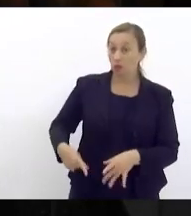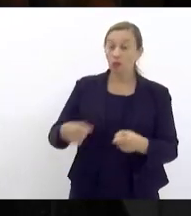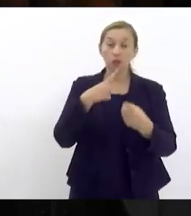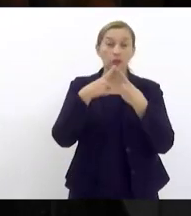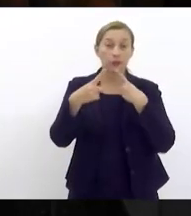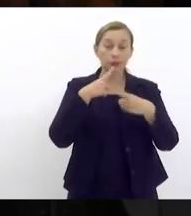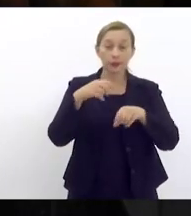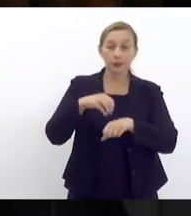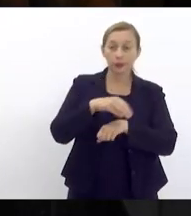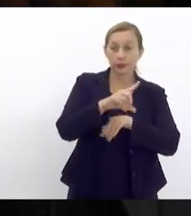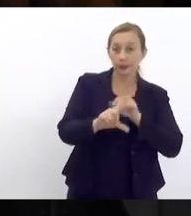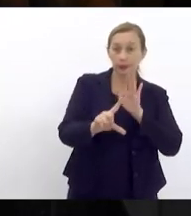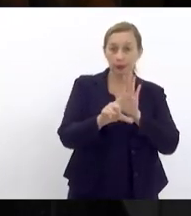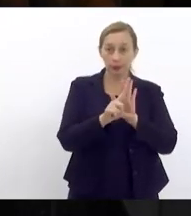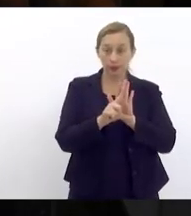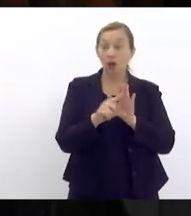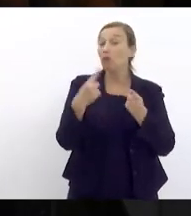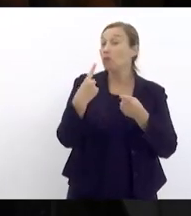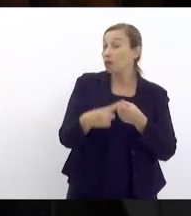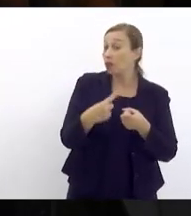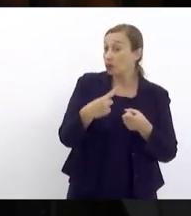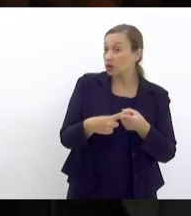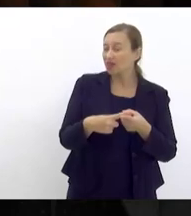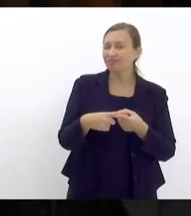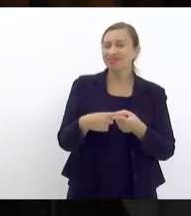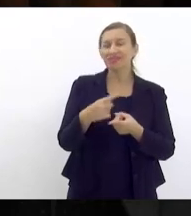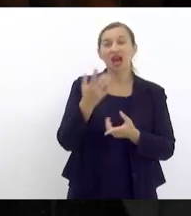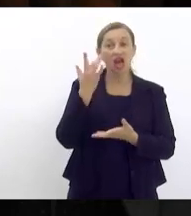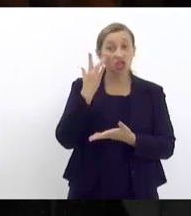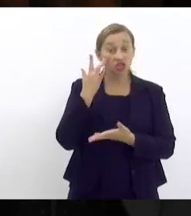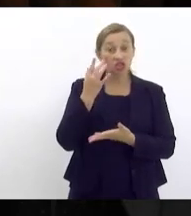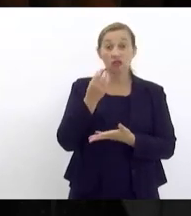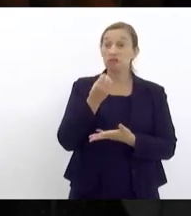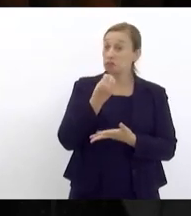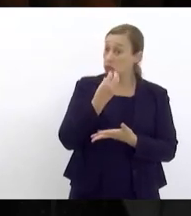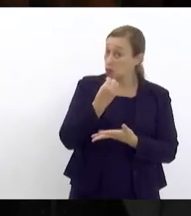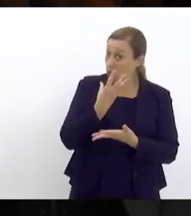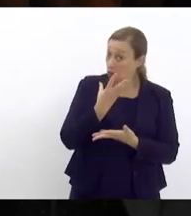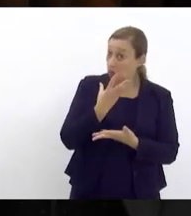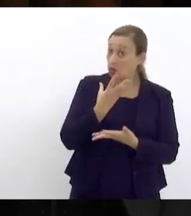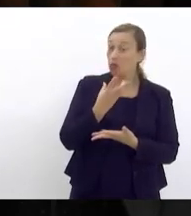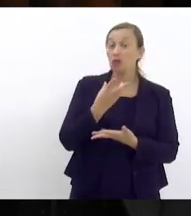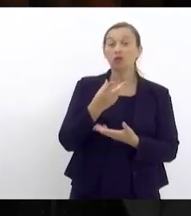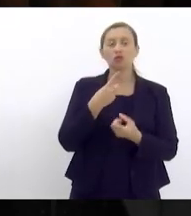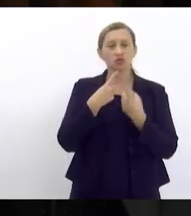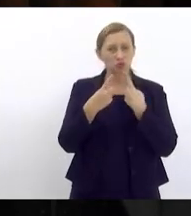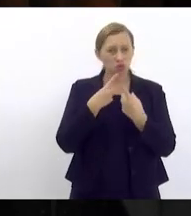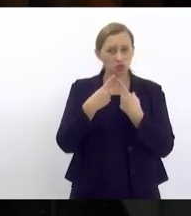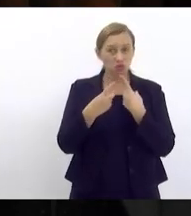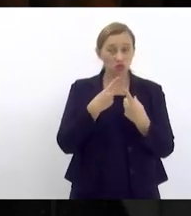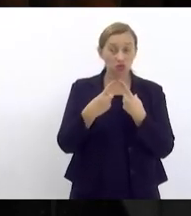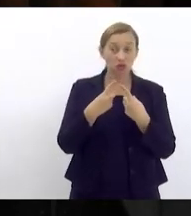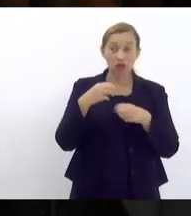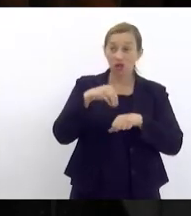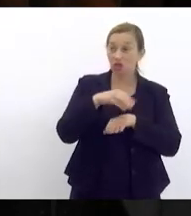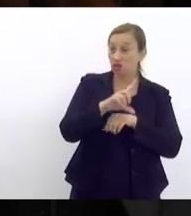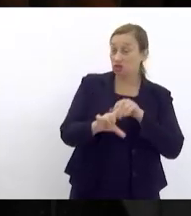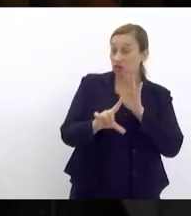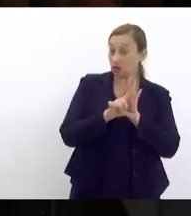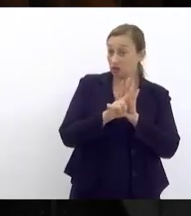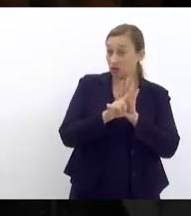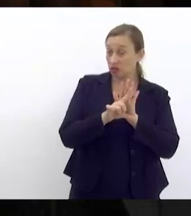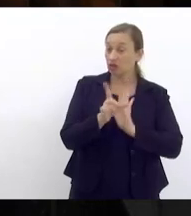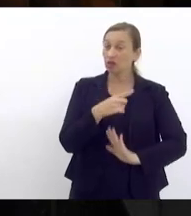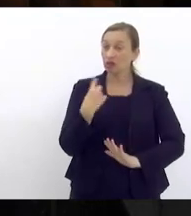Legislativa porque achei extremamente pertinente fazer essa discussão a indicação Legislativa